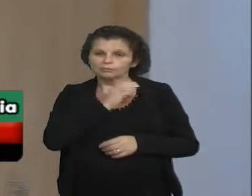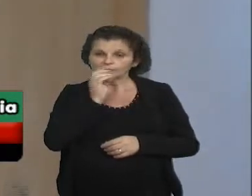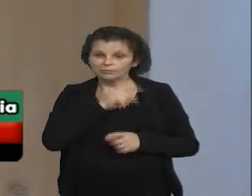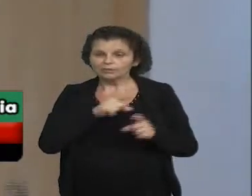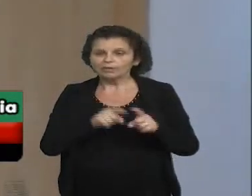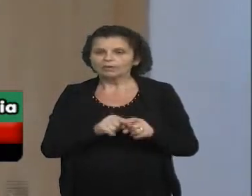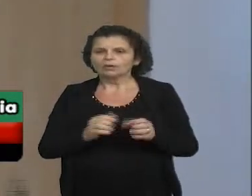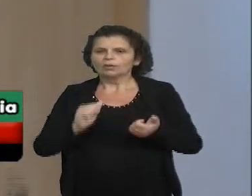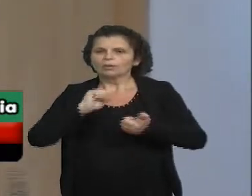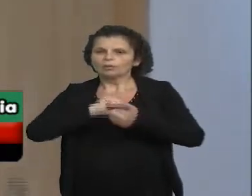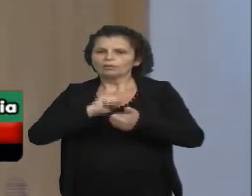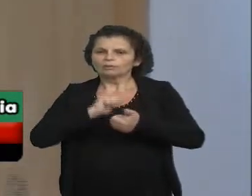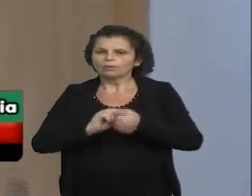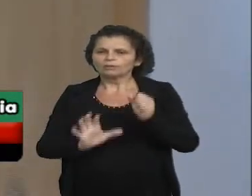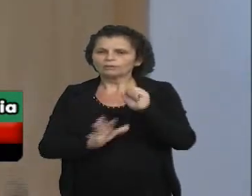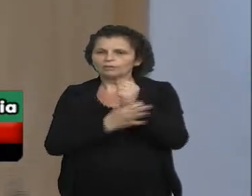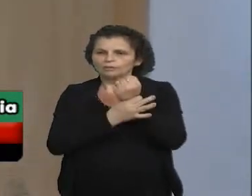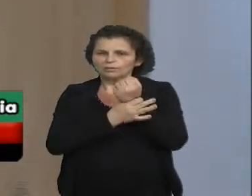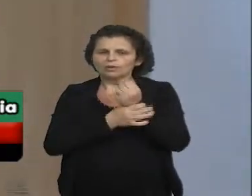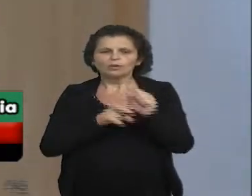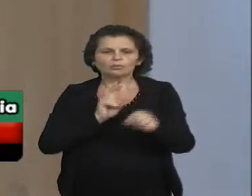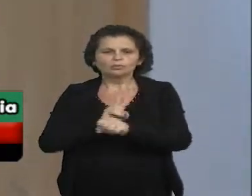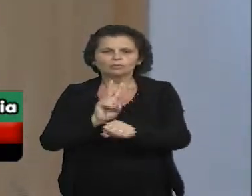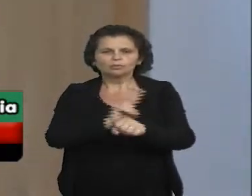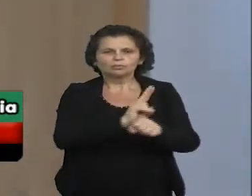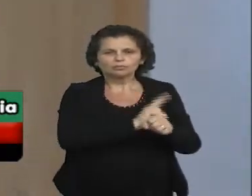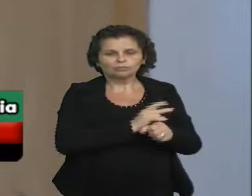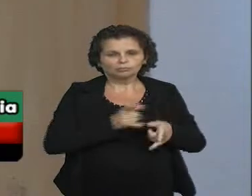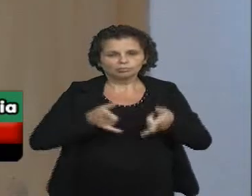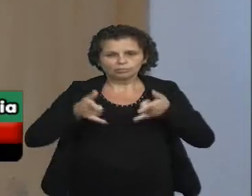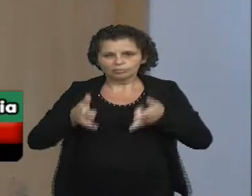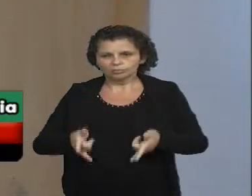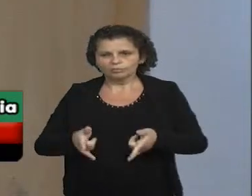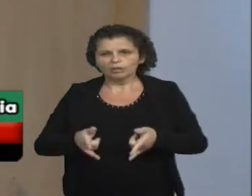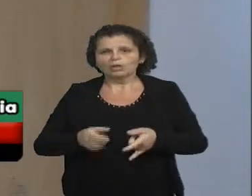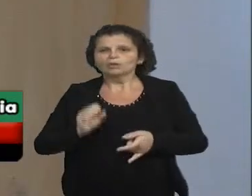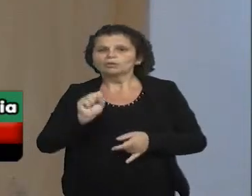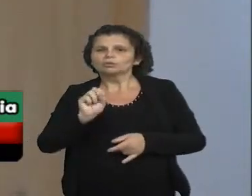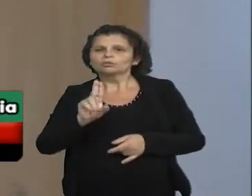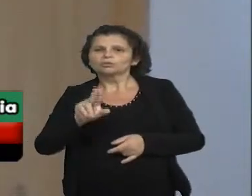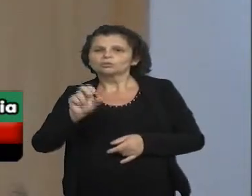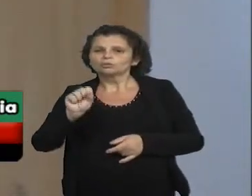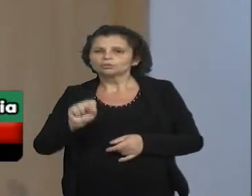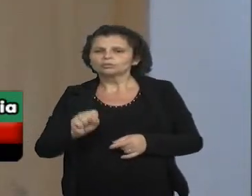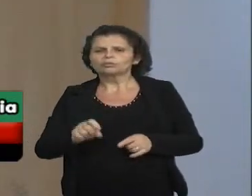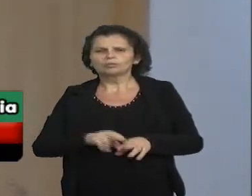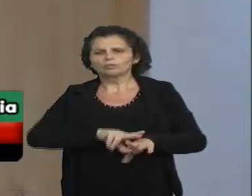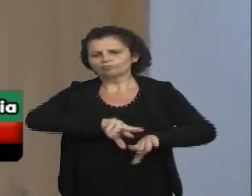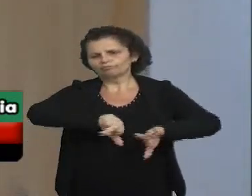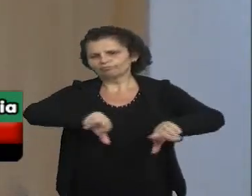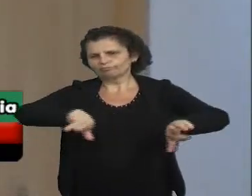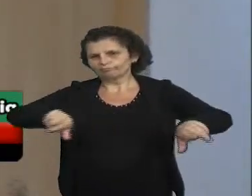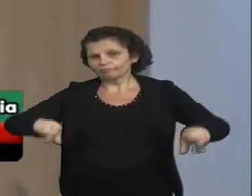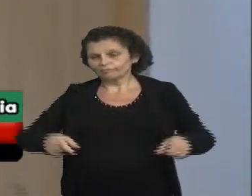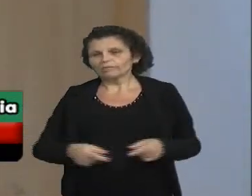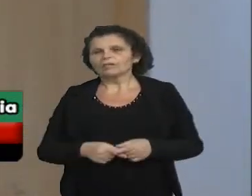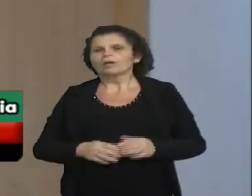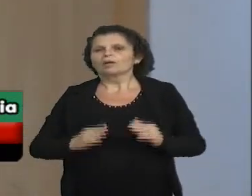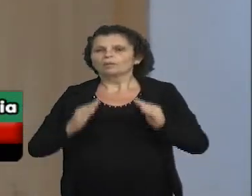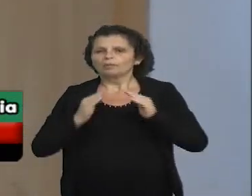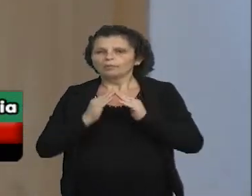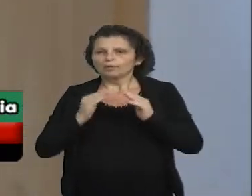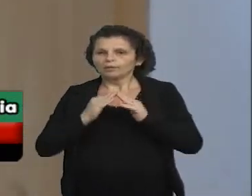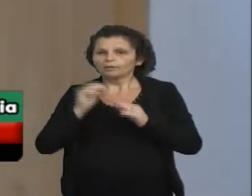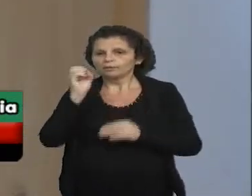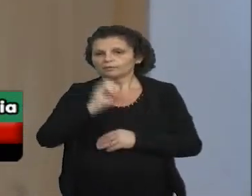emergência, qualidade e segurança de paciente, preceptoria na rede SUS, gestão em saúde, dentre outras. Morador do